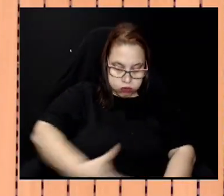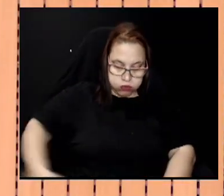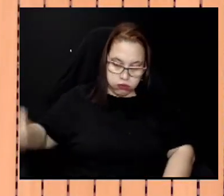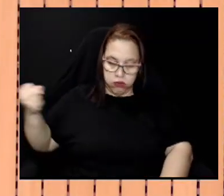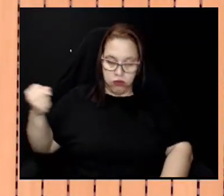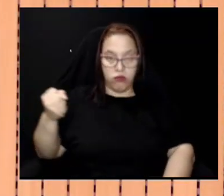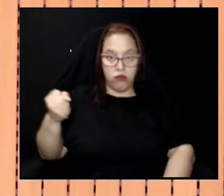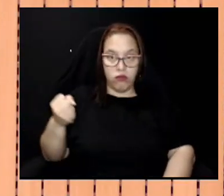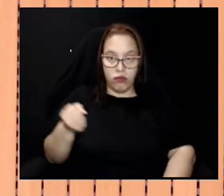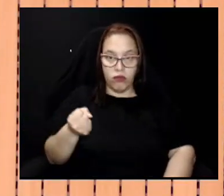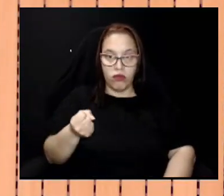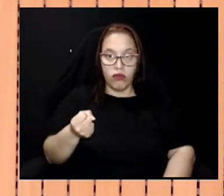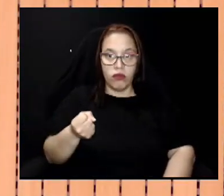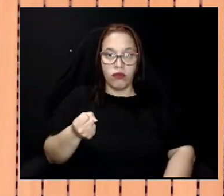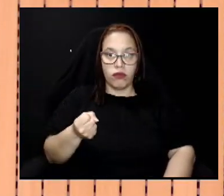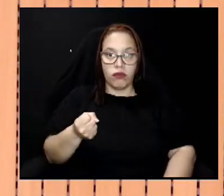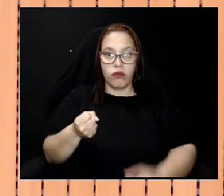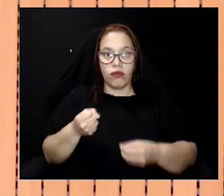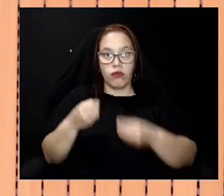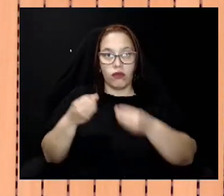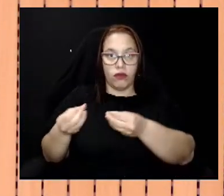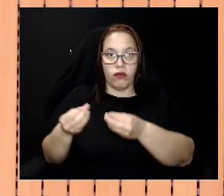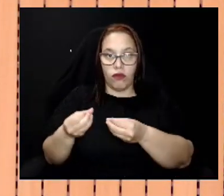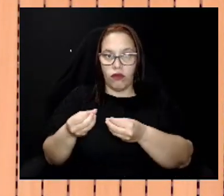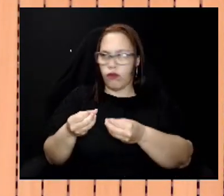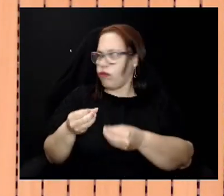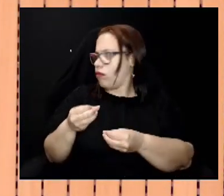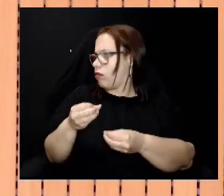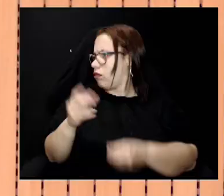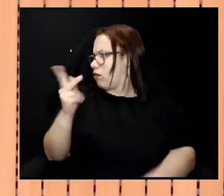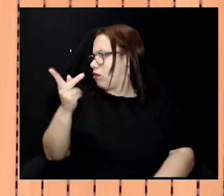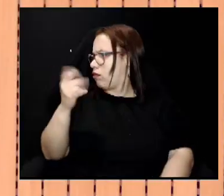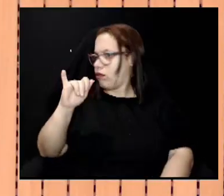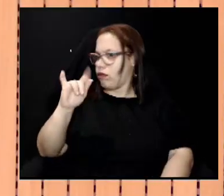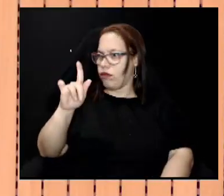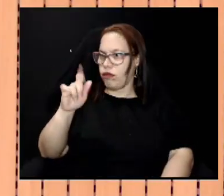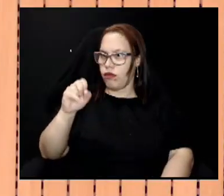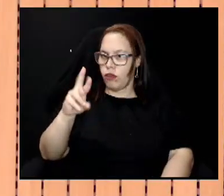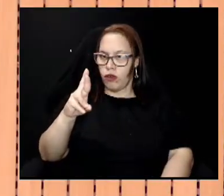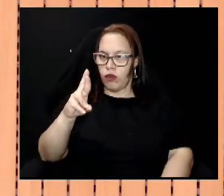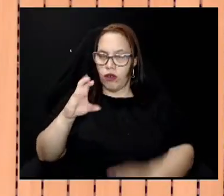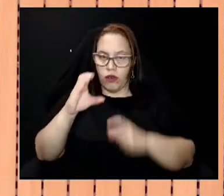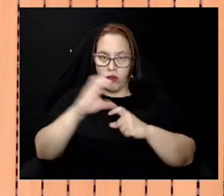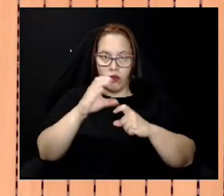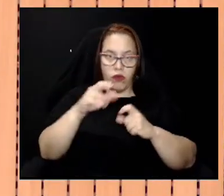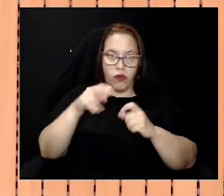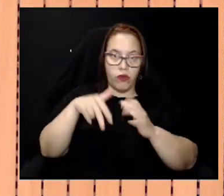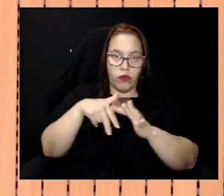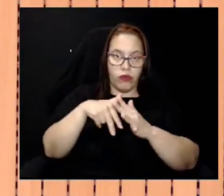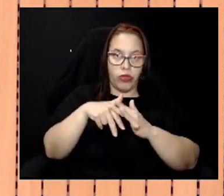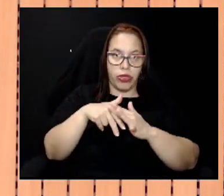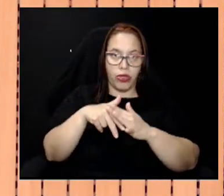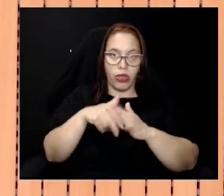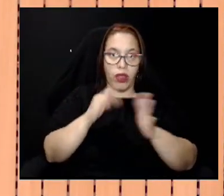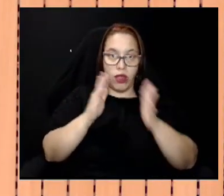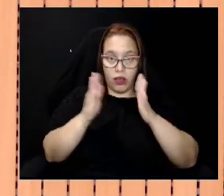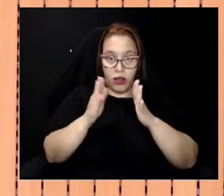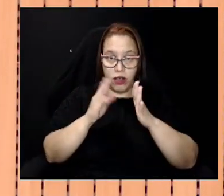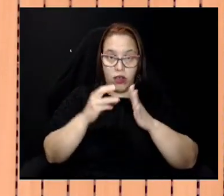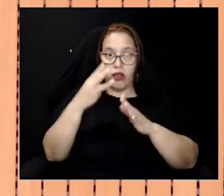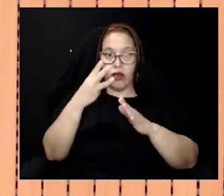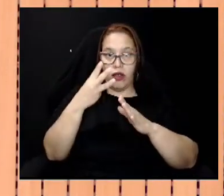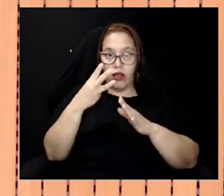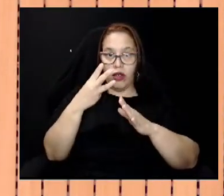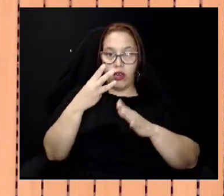e entrega para o, Igor e Gi, entrega para o oncologista clínico essa paciente, num tempo hábil, dentro de 3 a 4